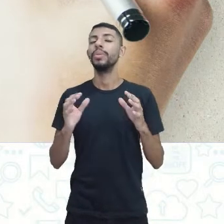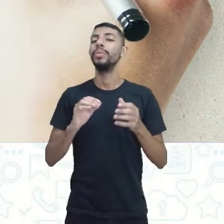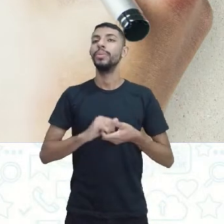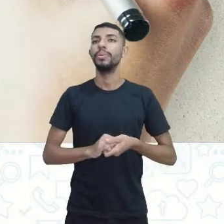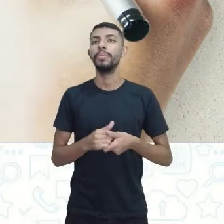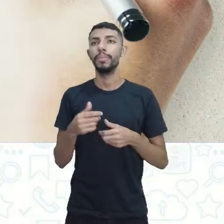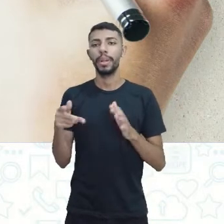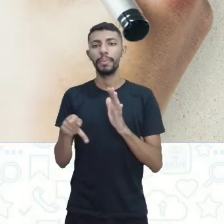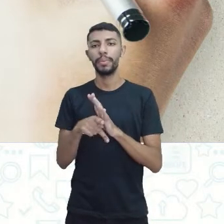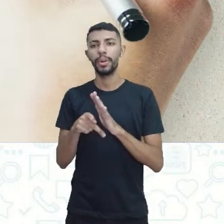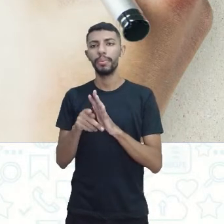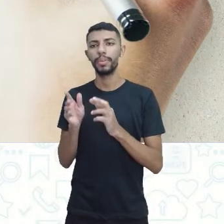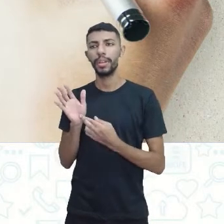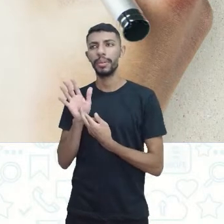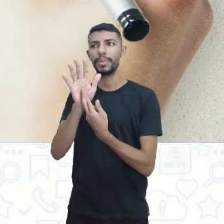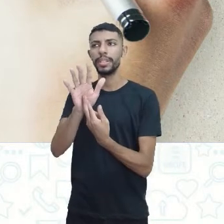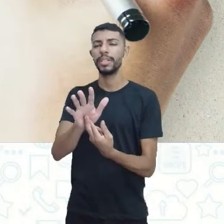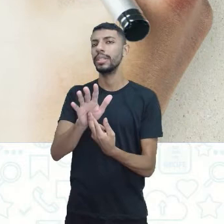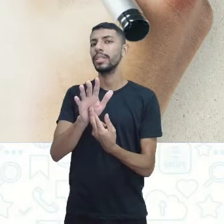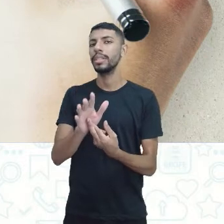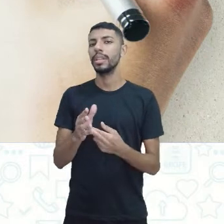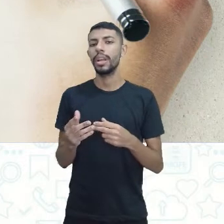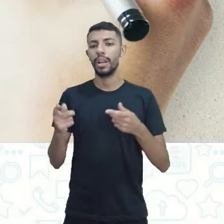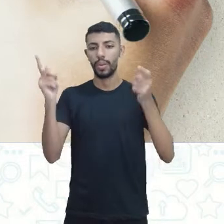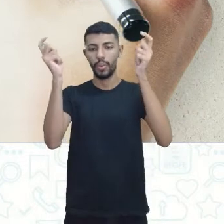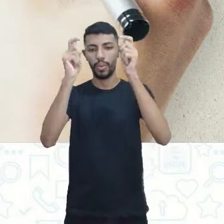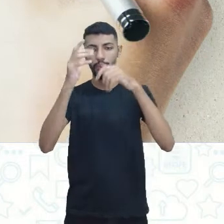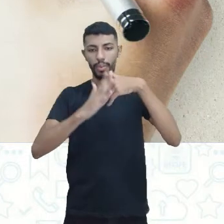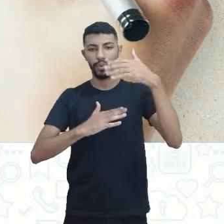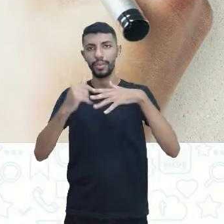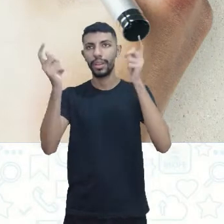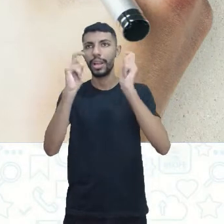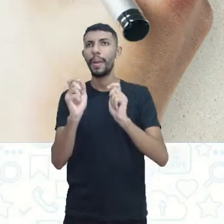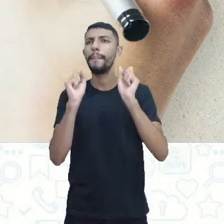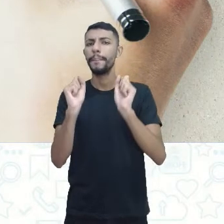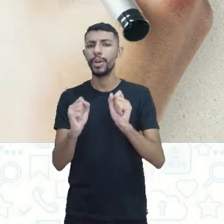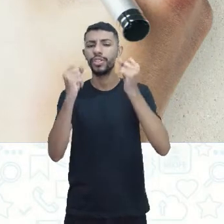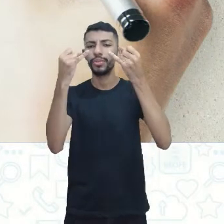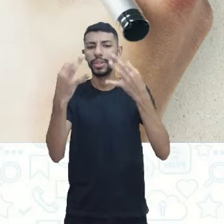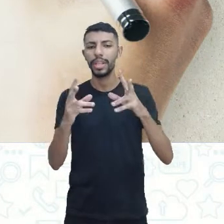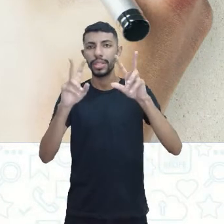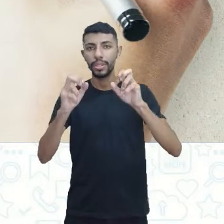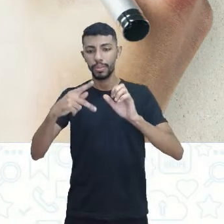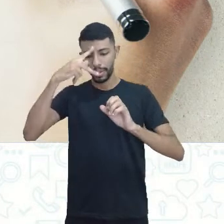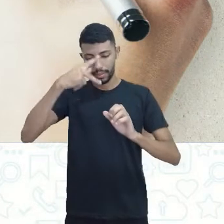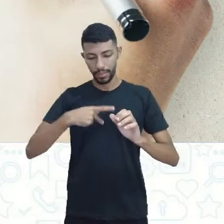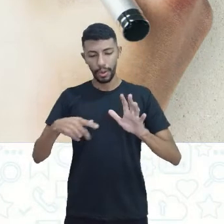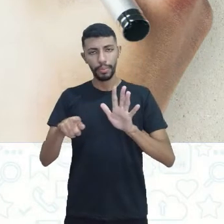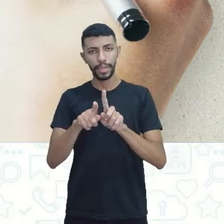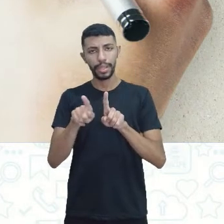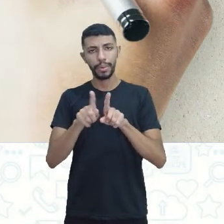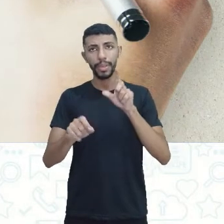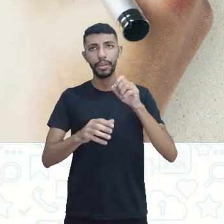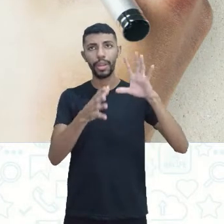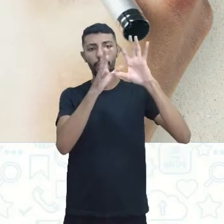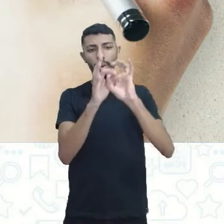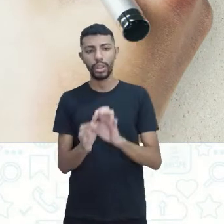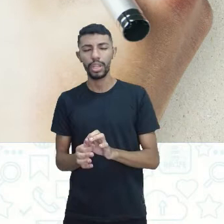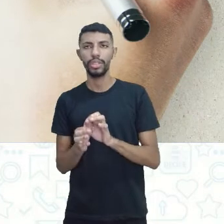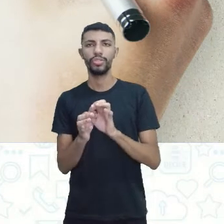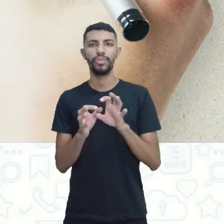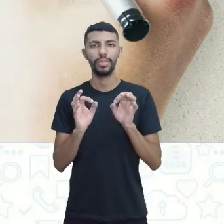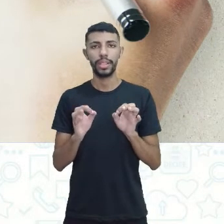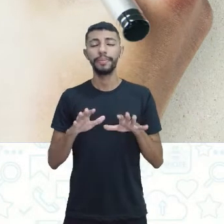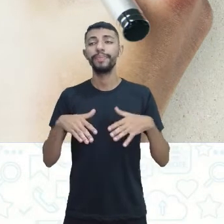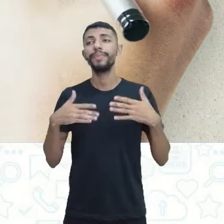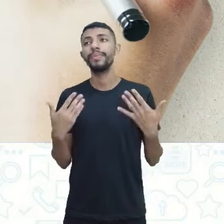autorrepresentação do artista podem dizer muito de si e do contexto da obra. Então, assim como quando eu escrevo um perfil sobre